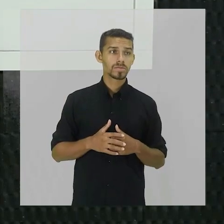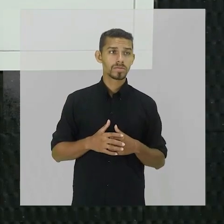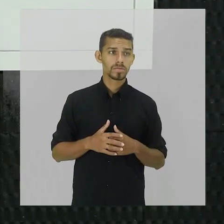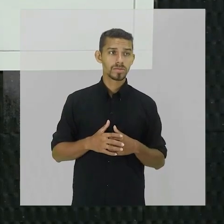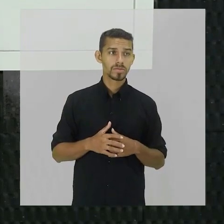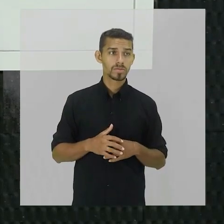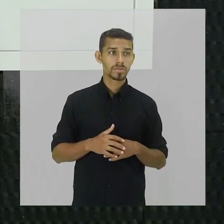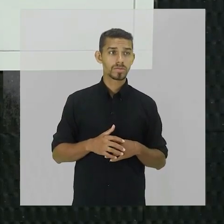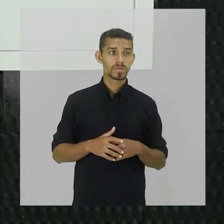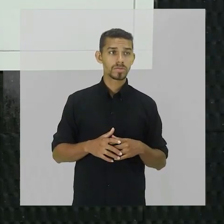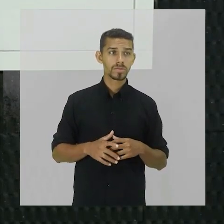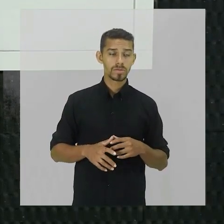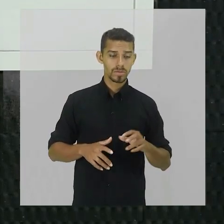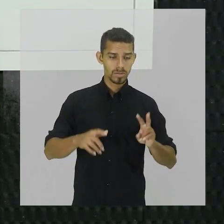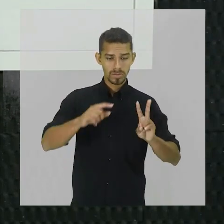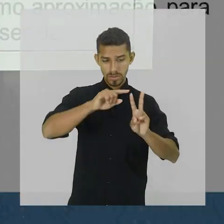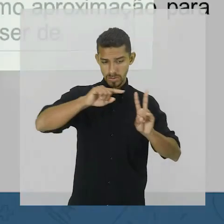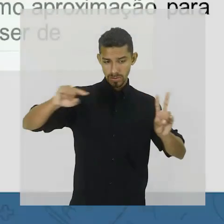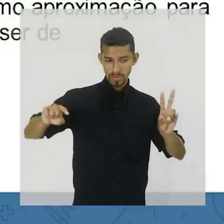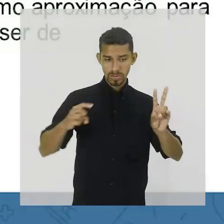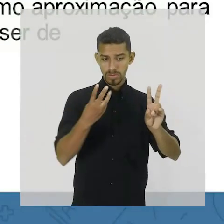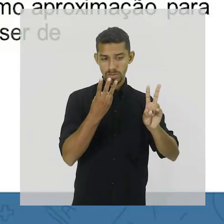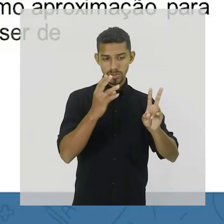quadrada de 30